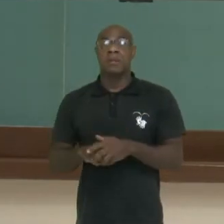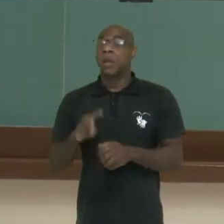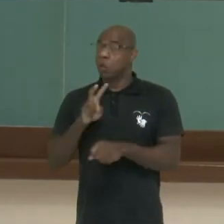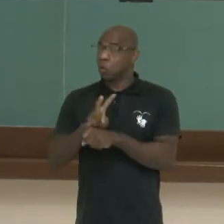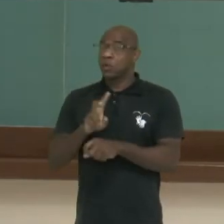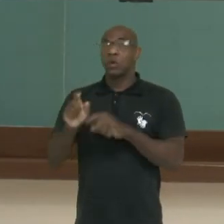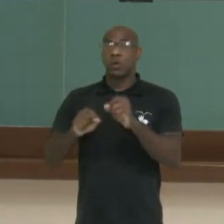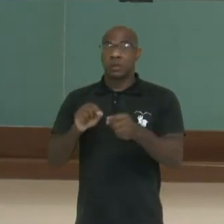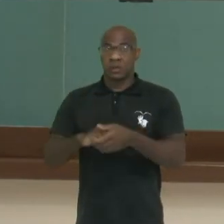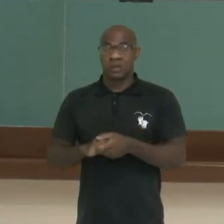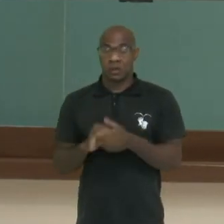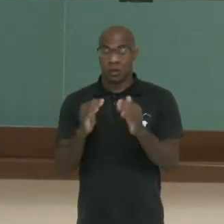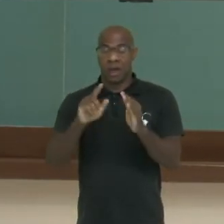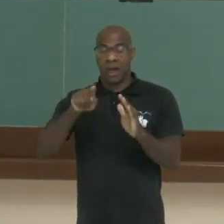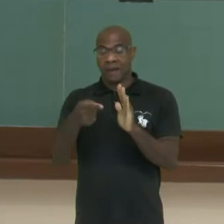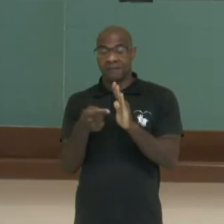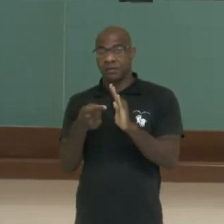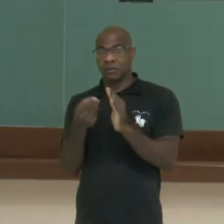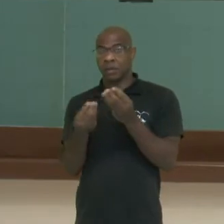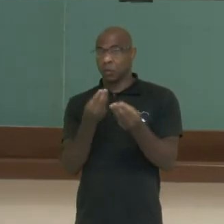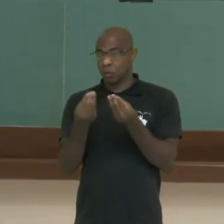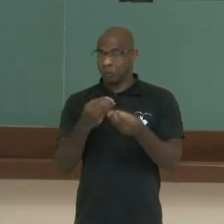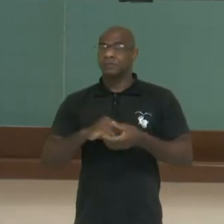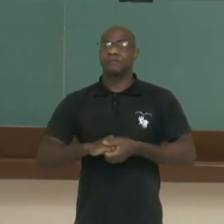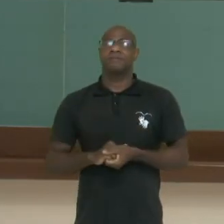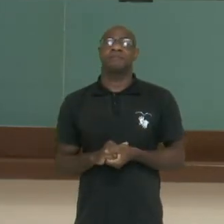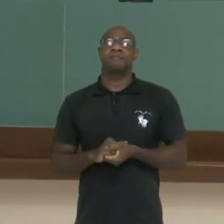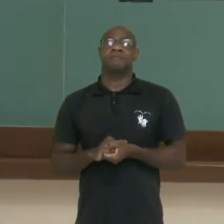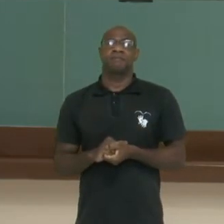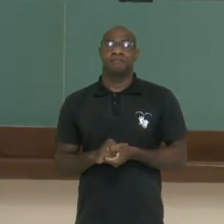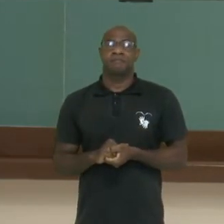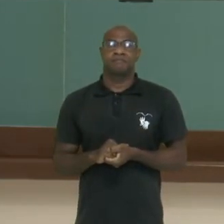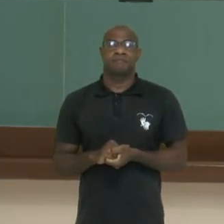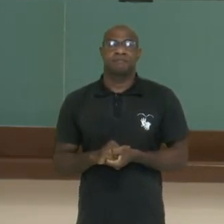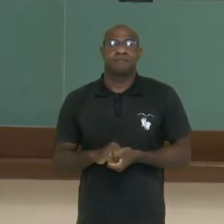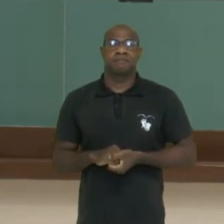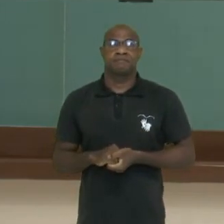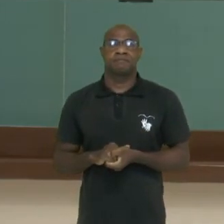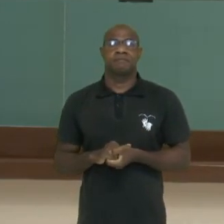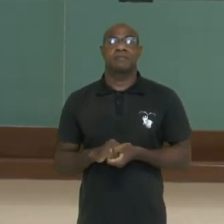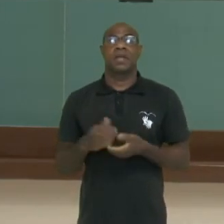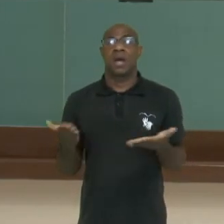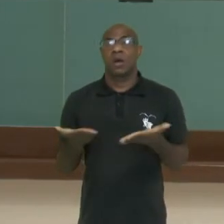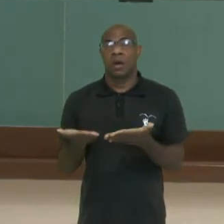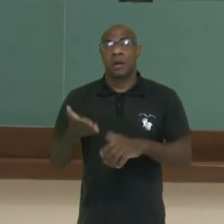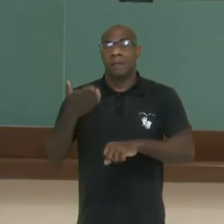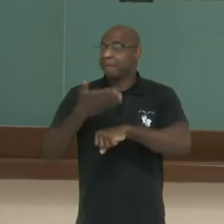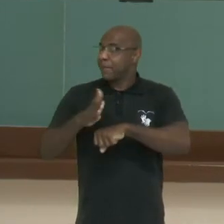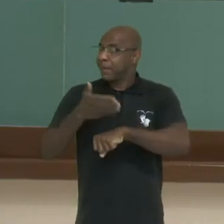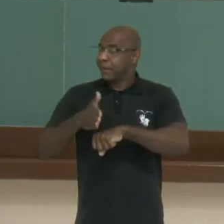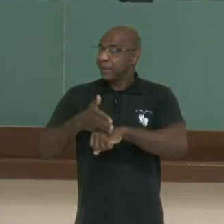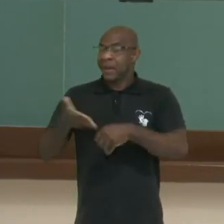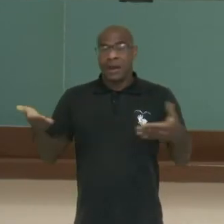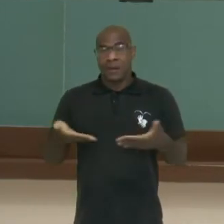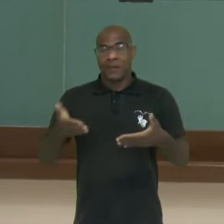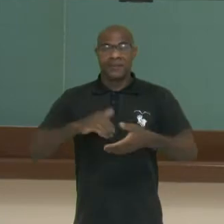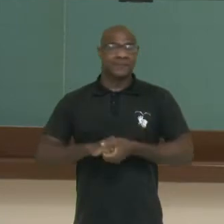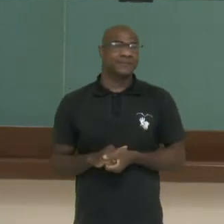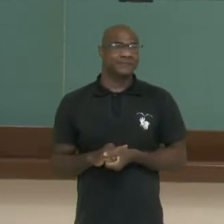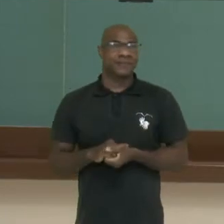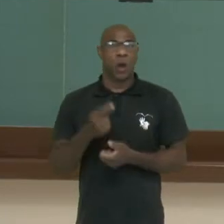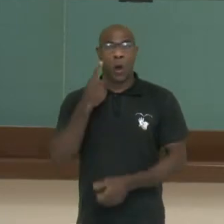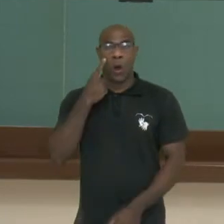no posicionamento da vírgula. Tá bom? Então, tá jóia. Então, belezinha, né? Então, agora chegou a hora da gente praticar um pouquinho, né?